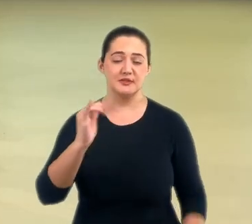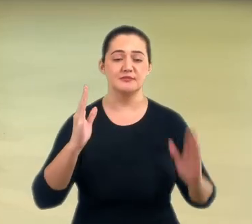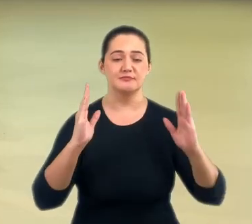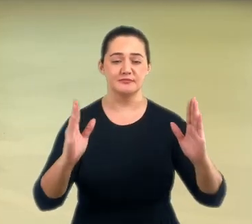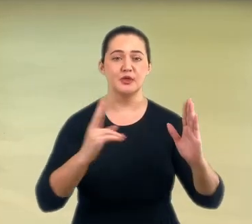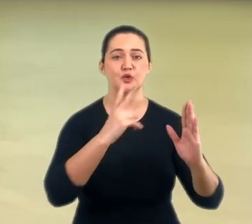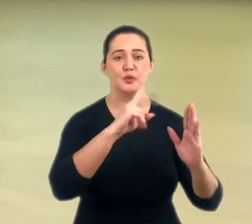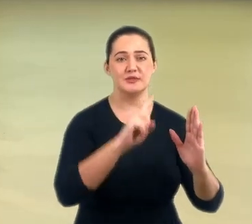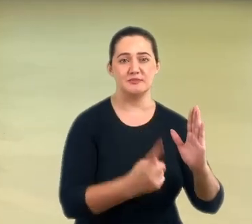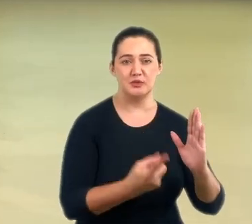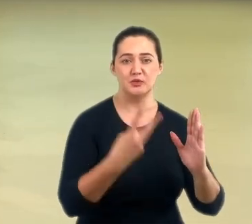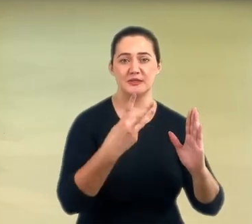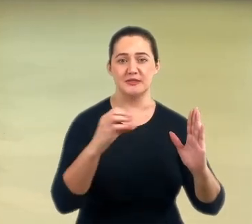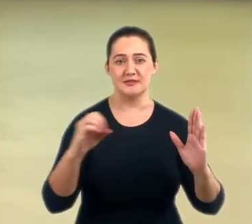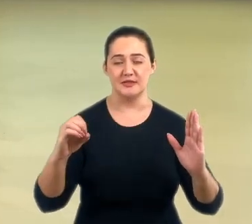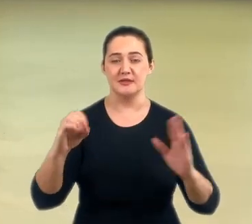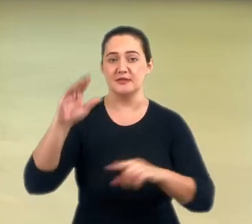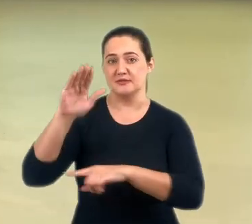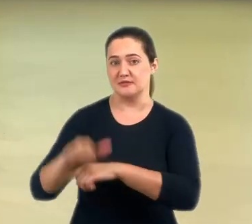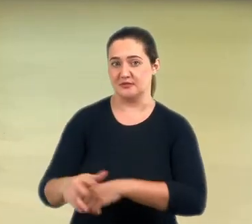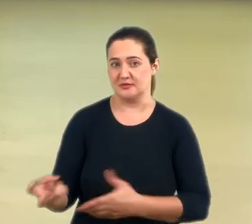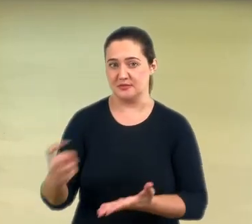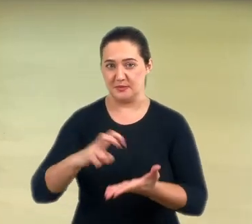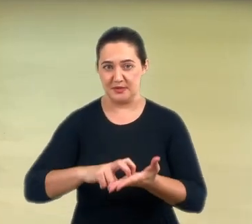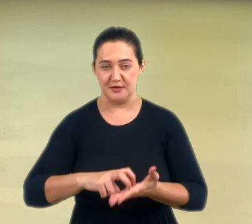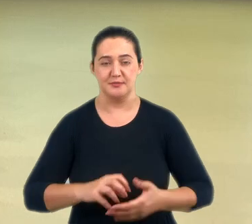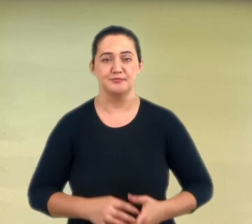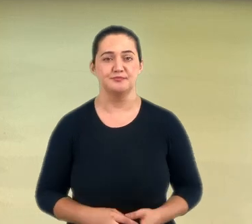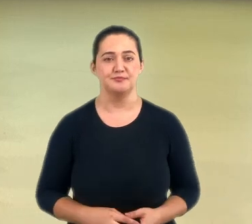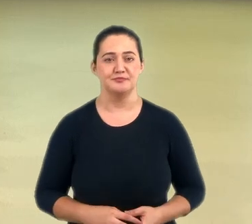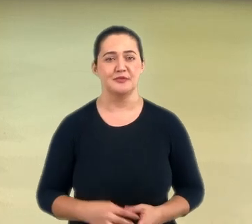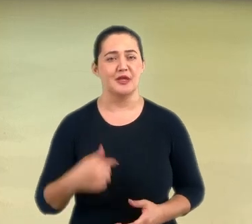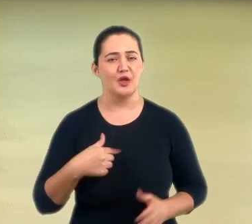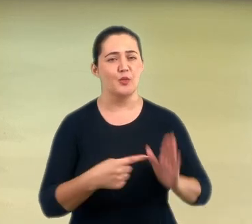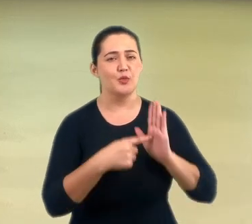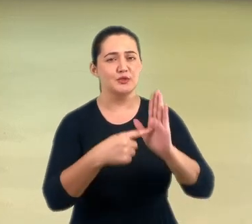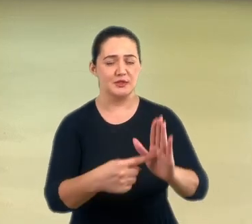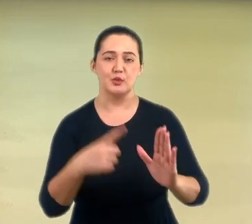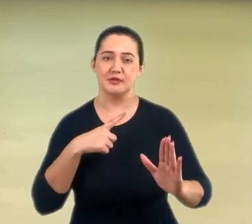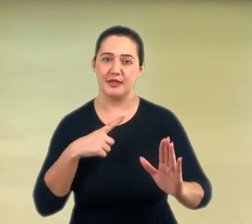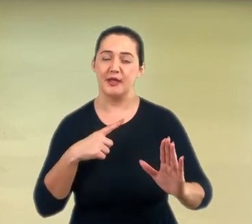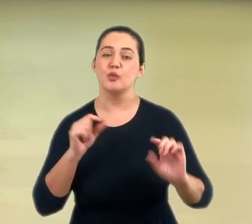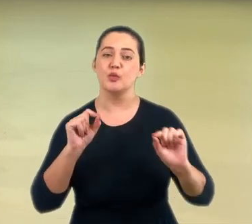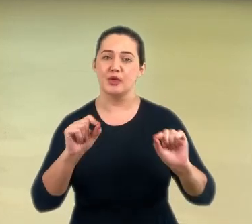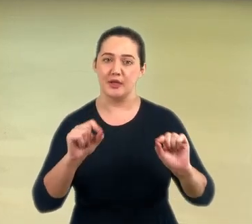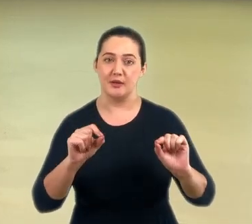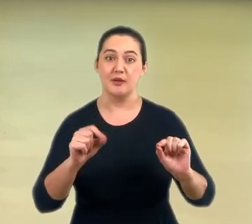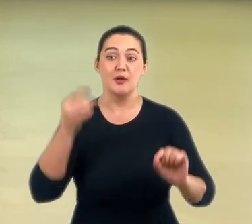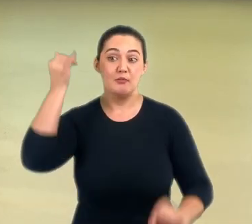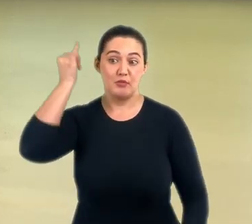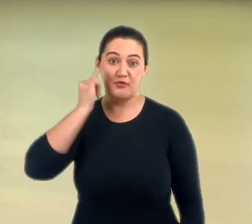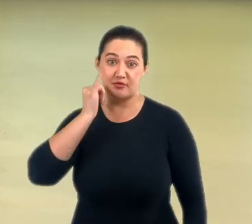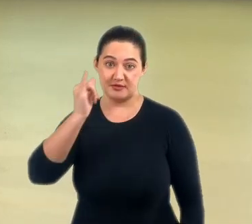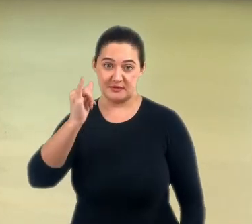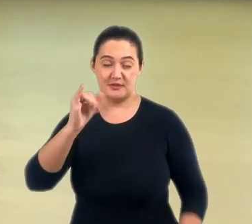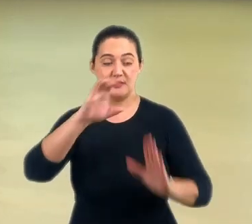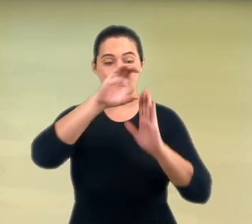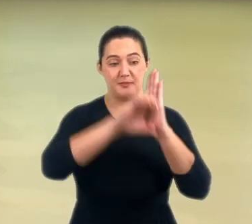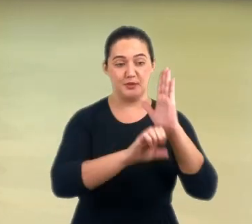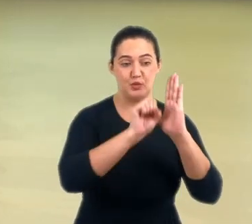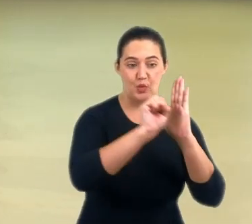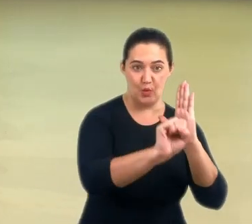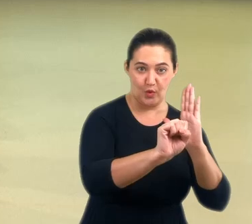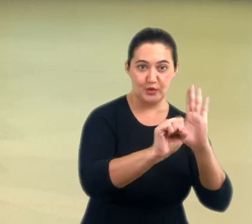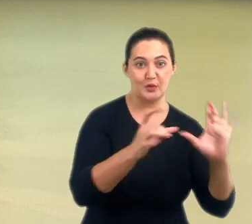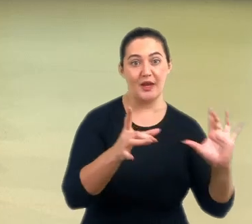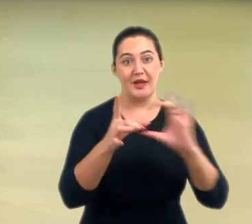das 2.300 tardes e manhãs. Eu estava mostrando para você que há um vínculo entre esta profecia do capítulo 8